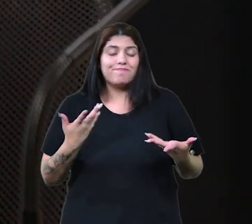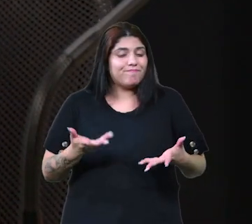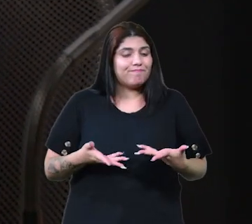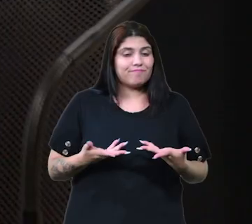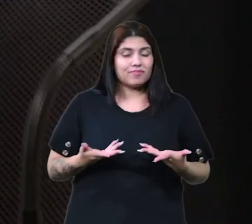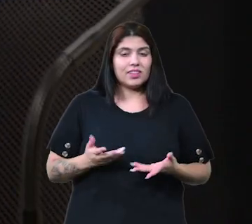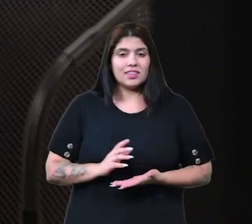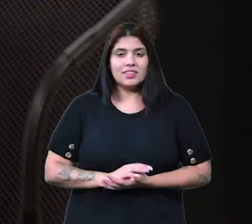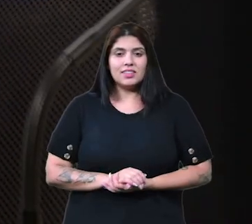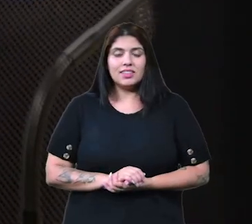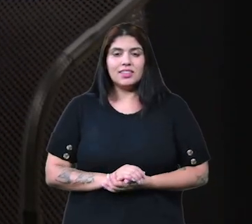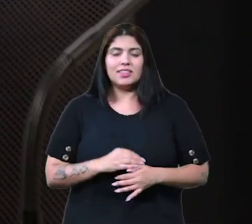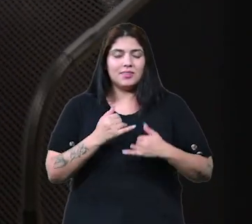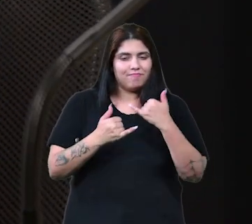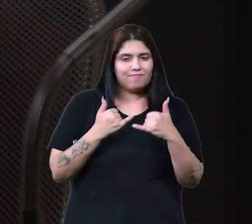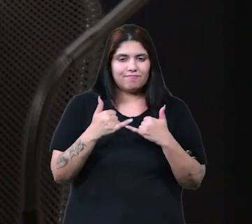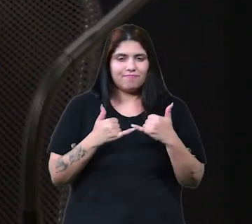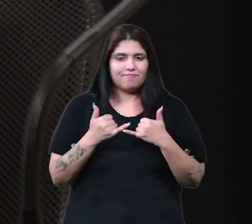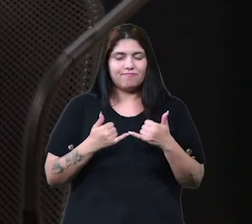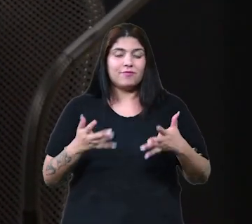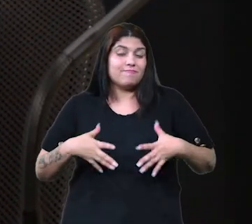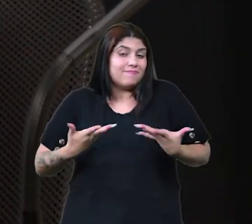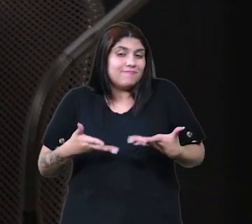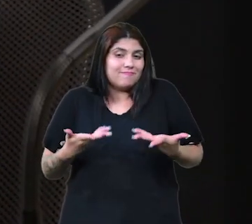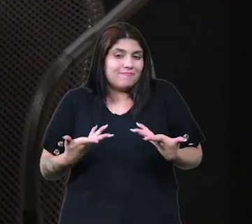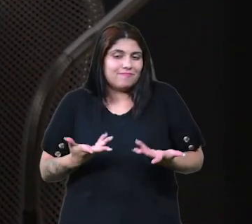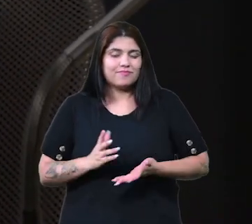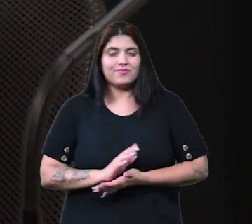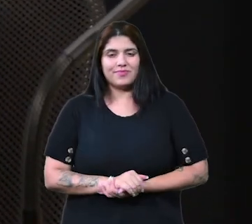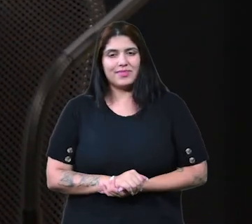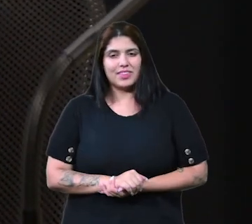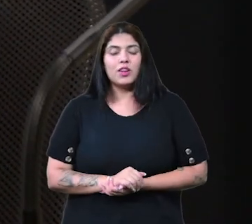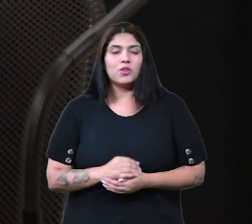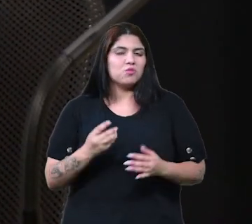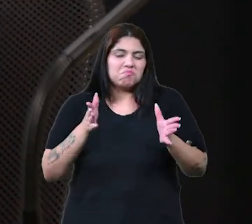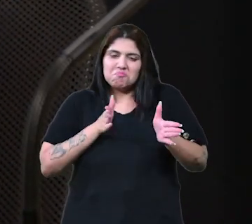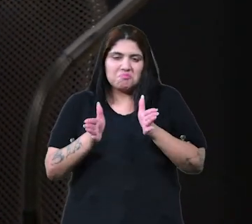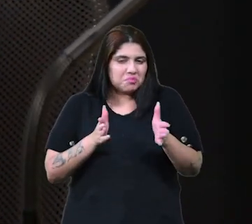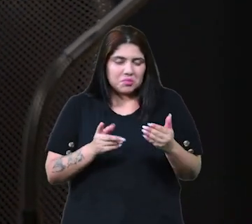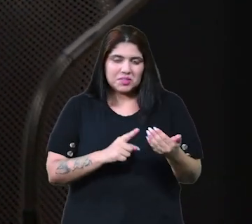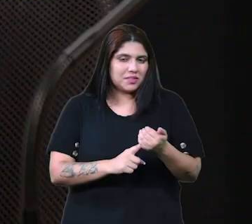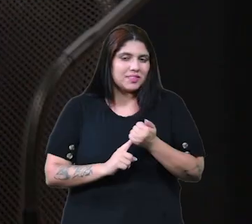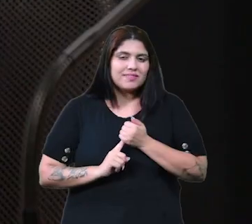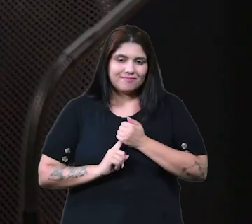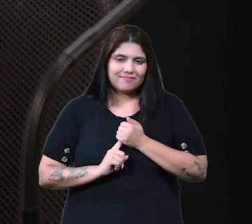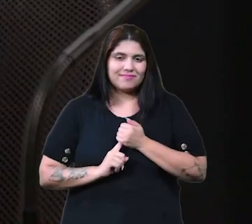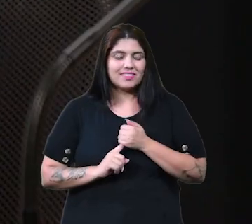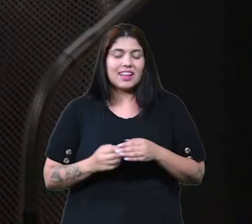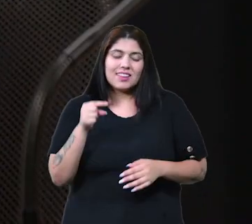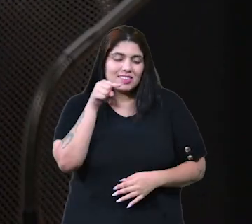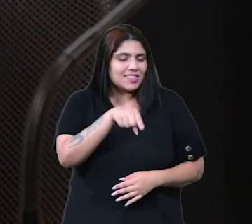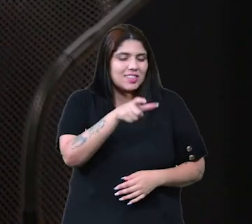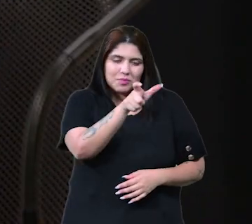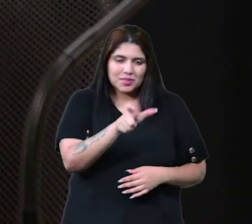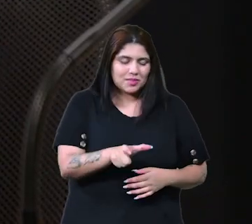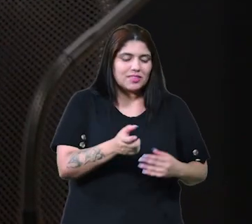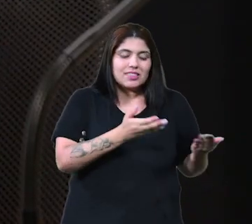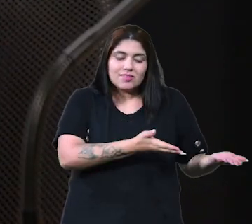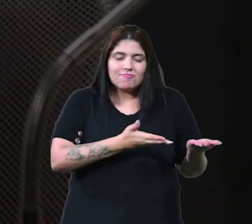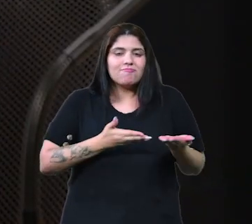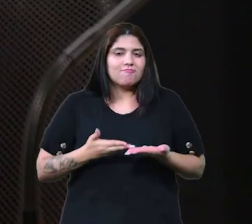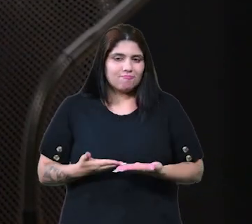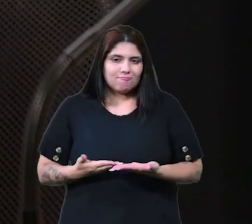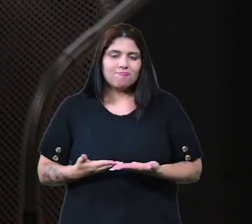da despedida, né, o momento que a gente faz ali o até logo para aquela pessoa que a gente recebeu. Então, é por